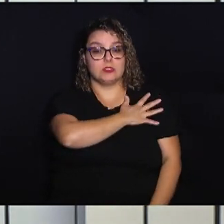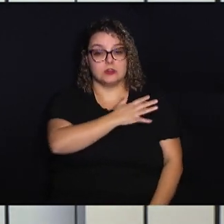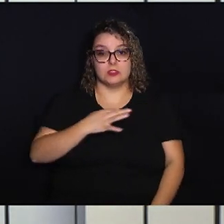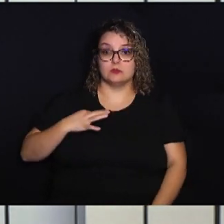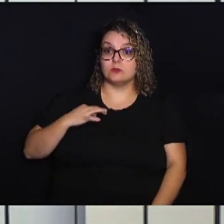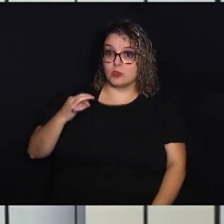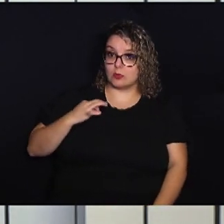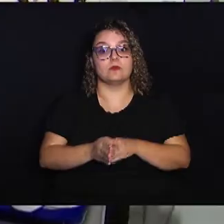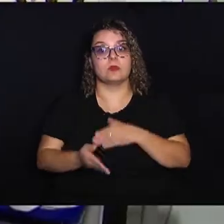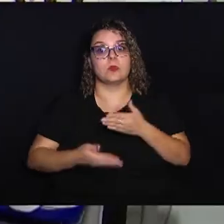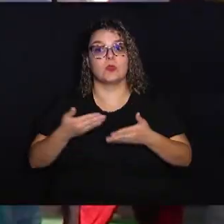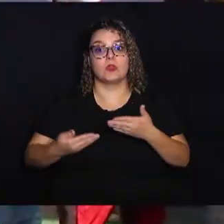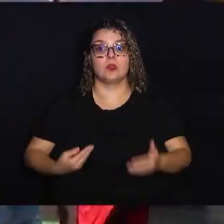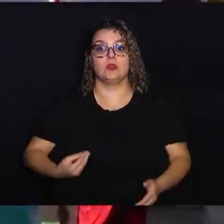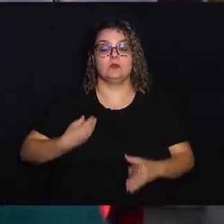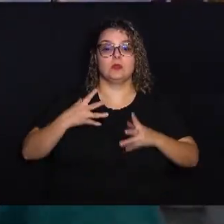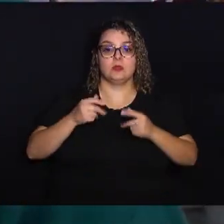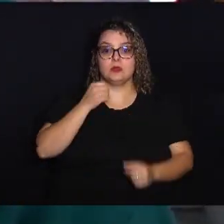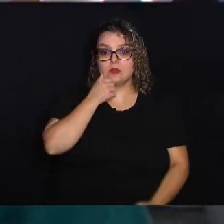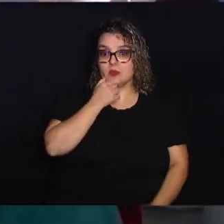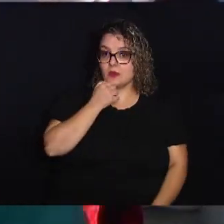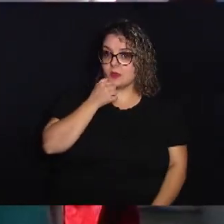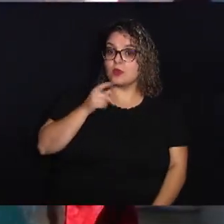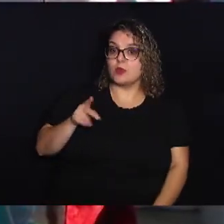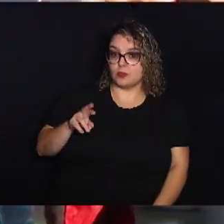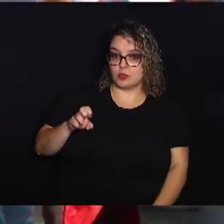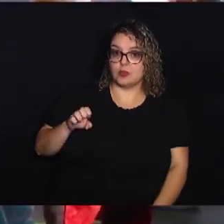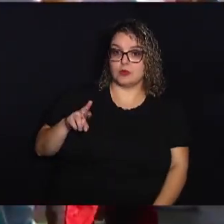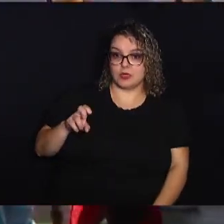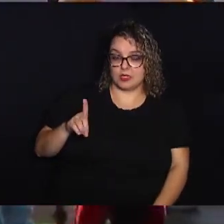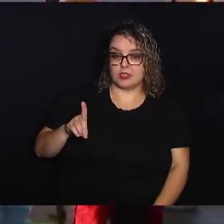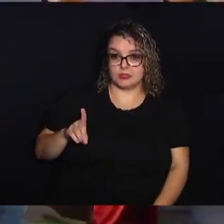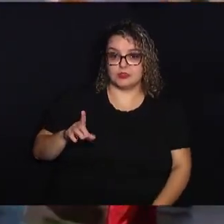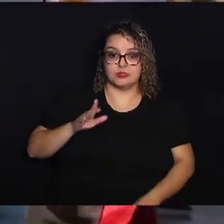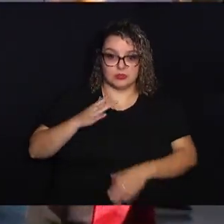Kelly Cristina Borges, assistente social de captação,